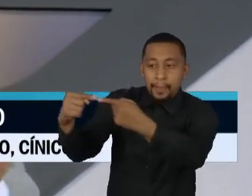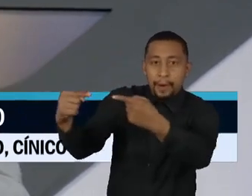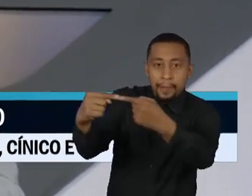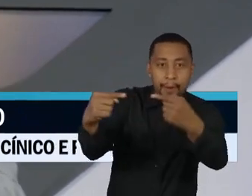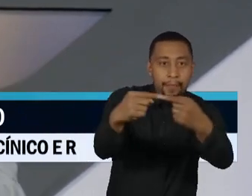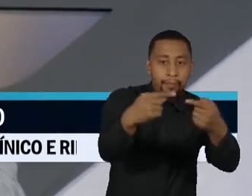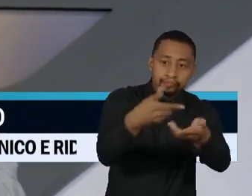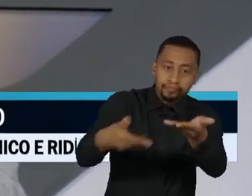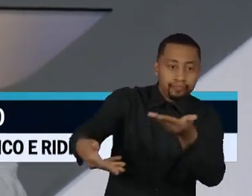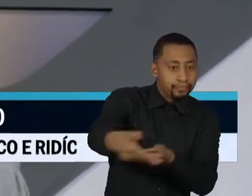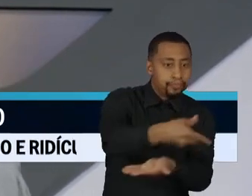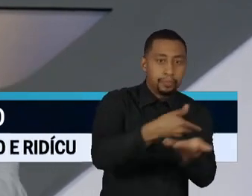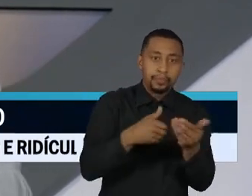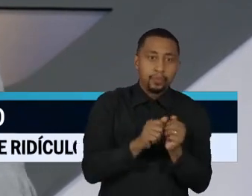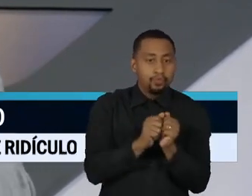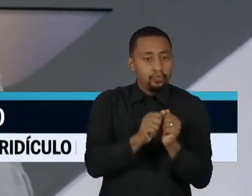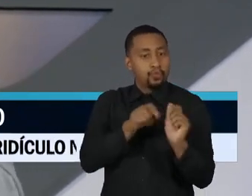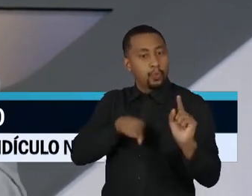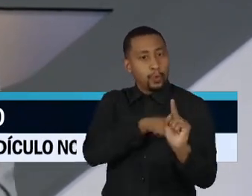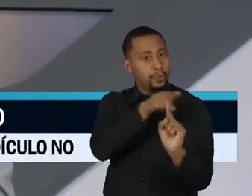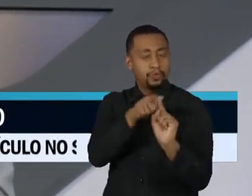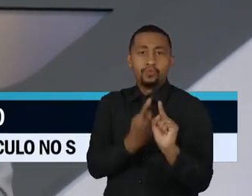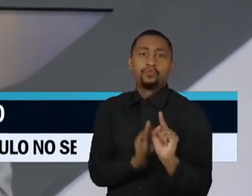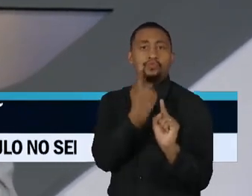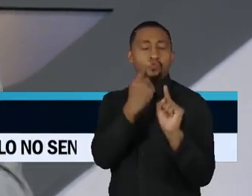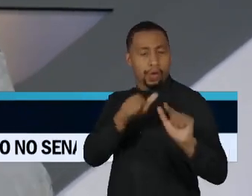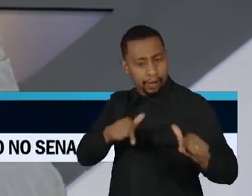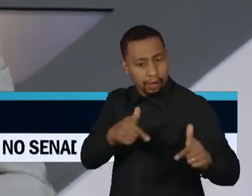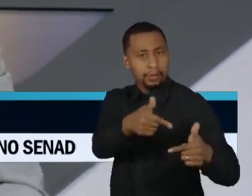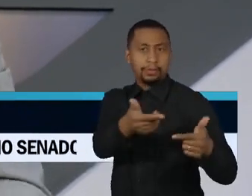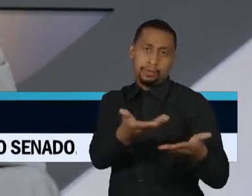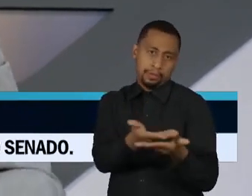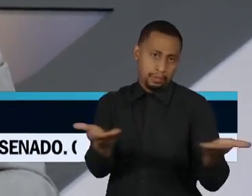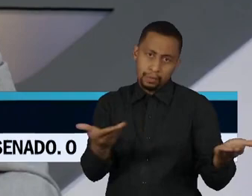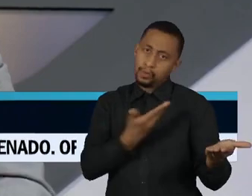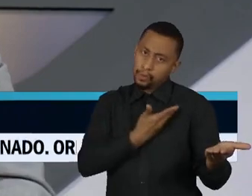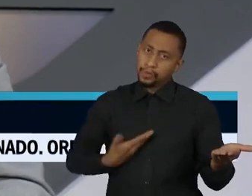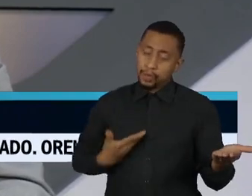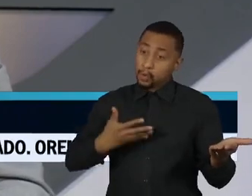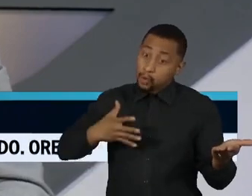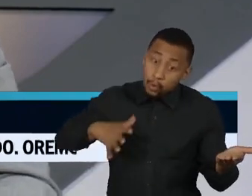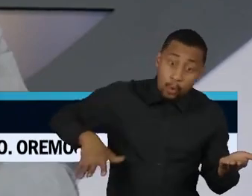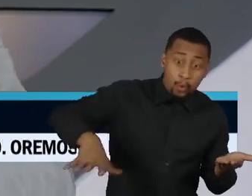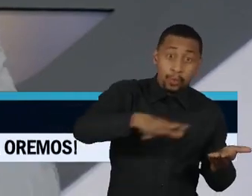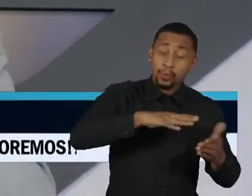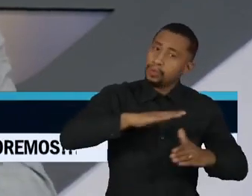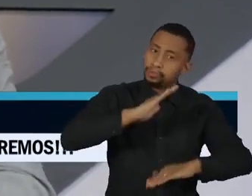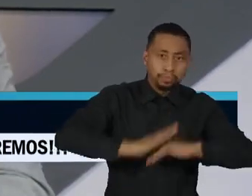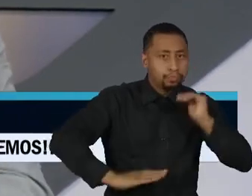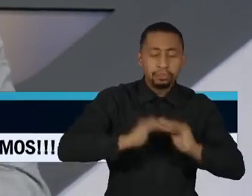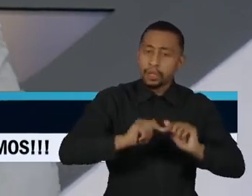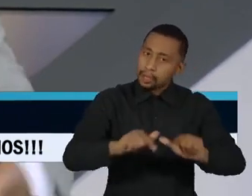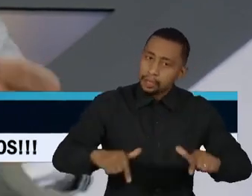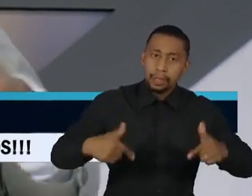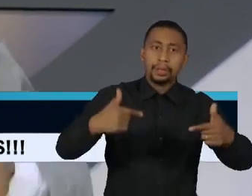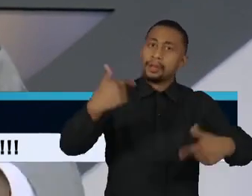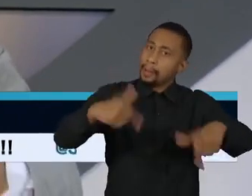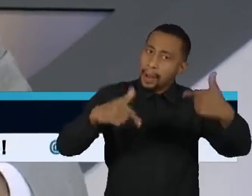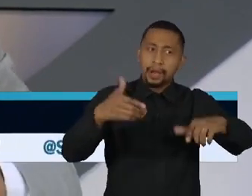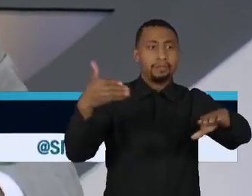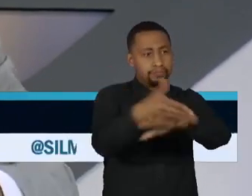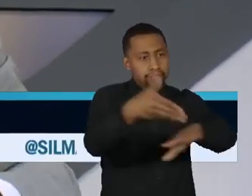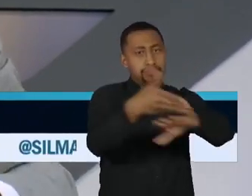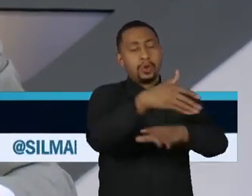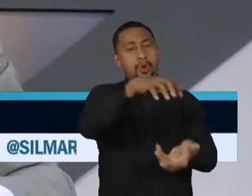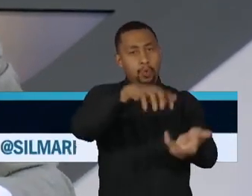são os objetivos estruturantes do nosso governo e, sobretudo, todo mundo fazendo política, todo mundo indo para o Congresso e todo